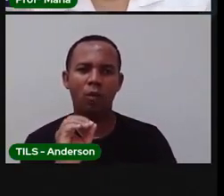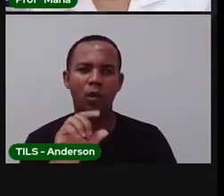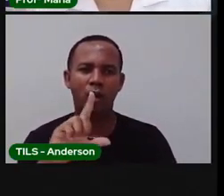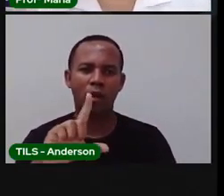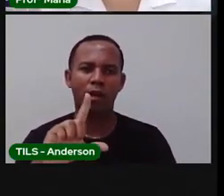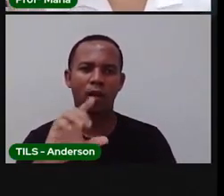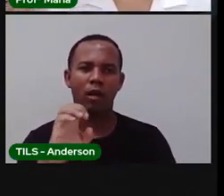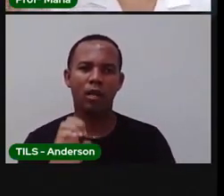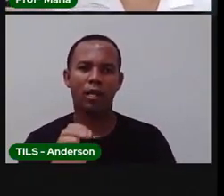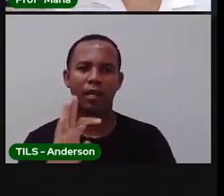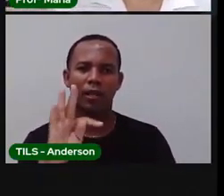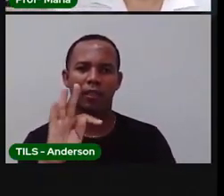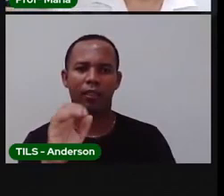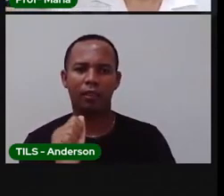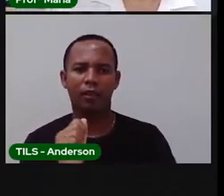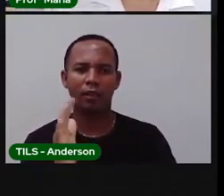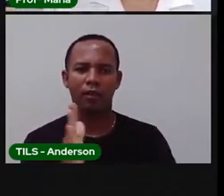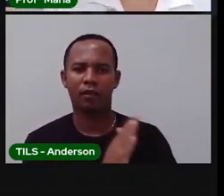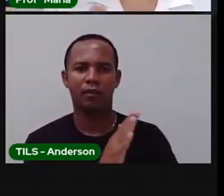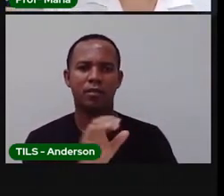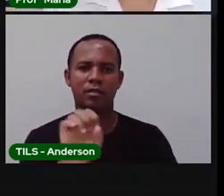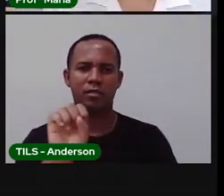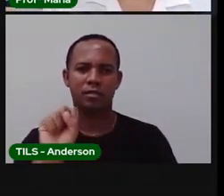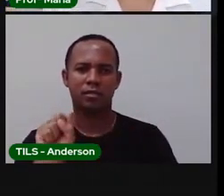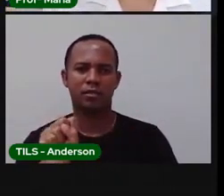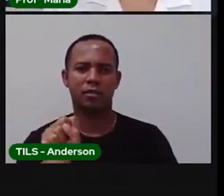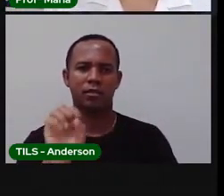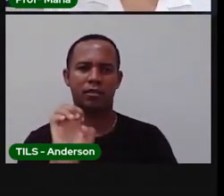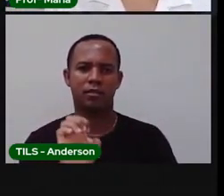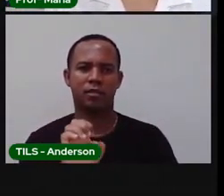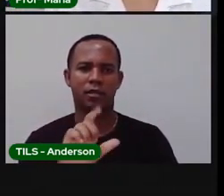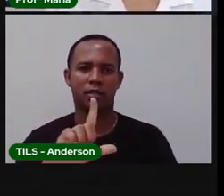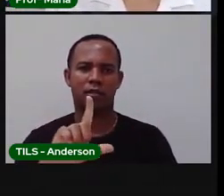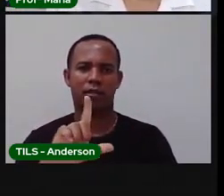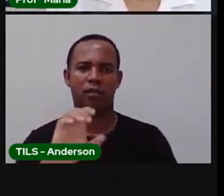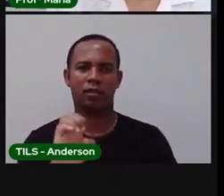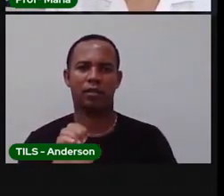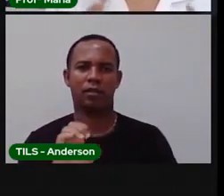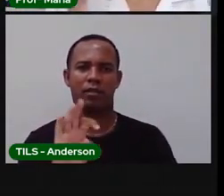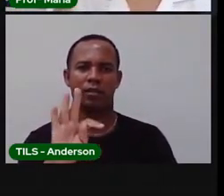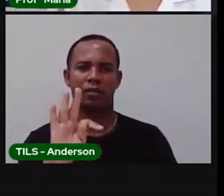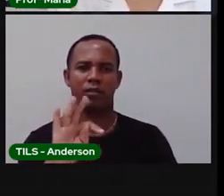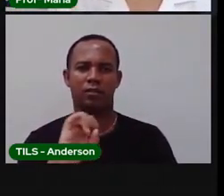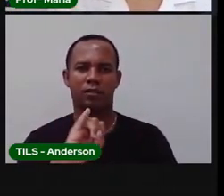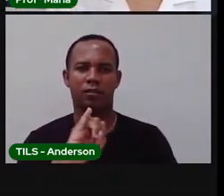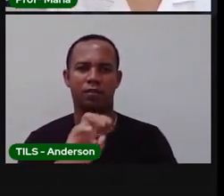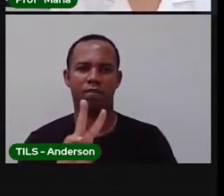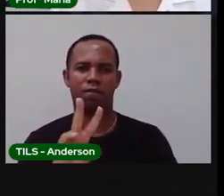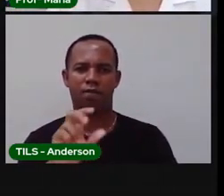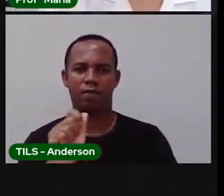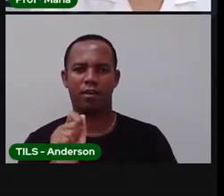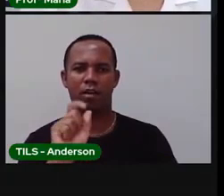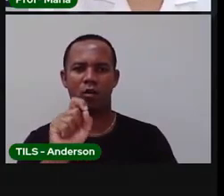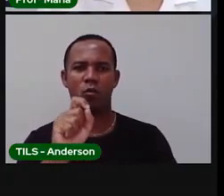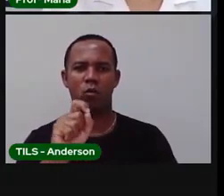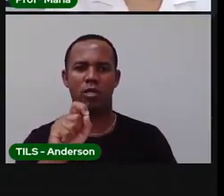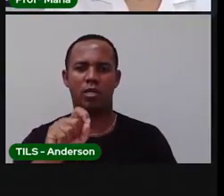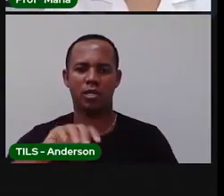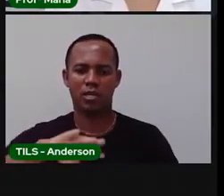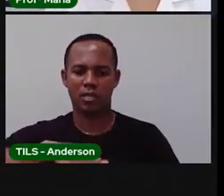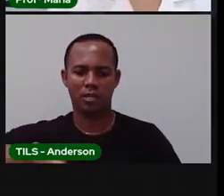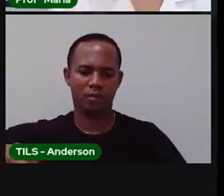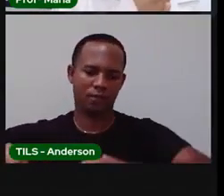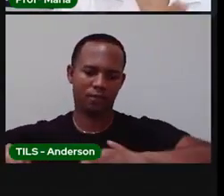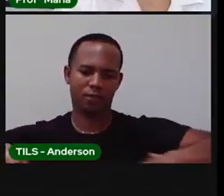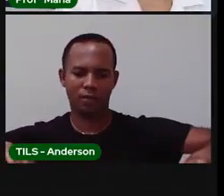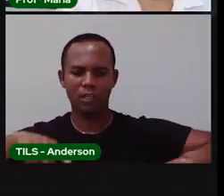seleciono, eu vou separar. Então, a coleta seletiva é o seguinte... Eu pego o meu lixo e eu separo ele.